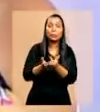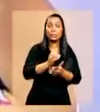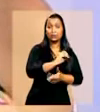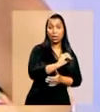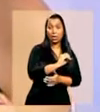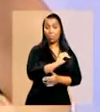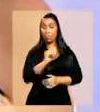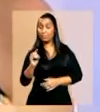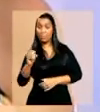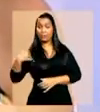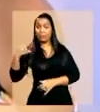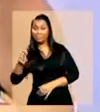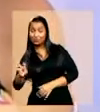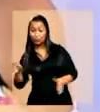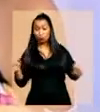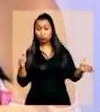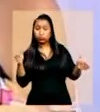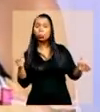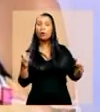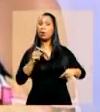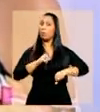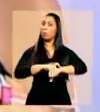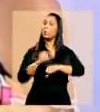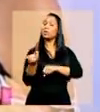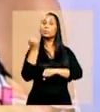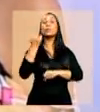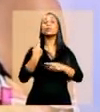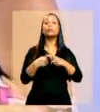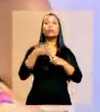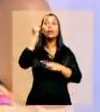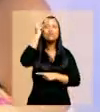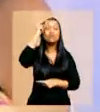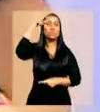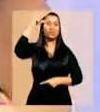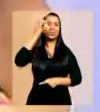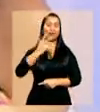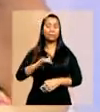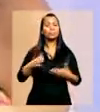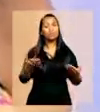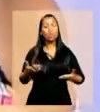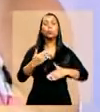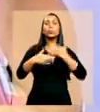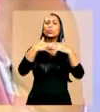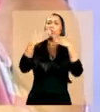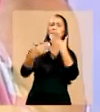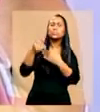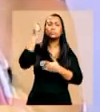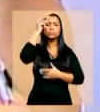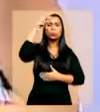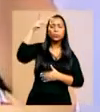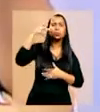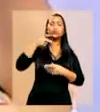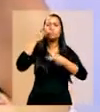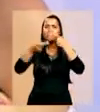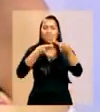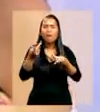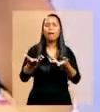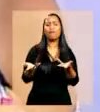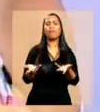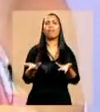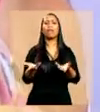etapa de 0 a 5 anos de idade, é um momento muito importante no desenvolvimento da criança. Ele está construindo o desenvolvimento